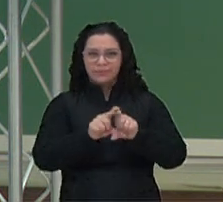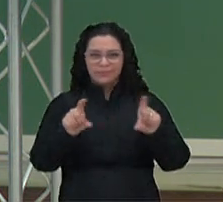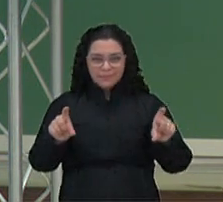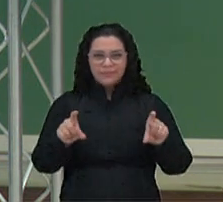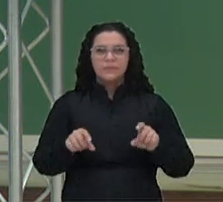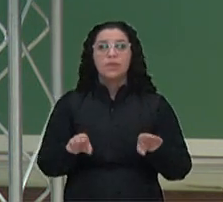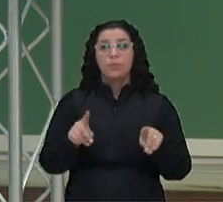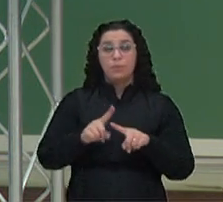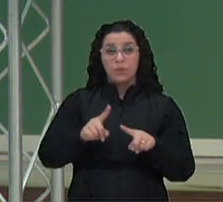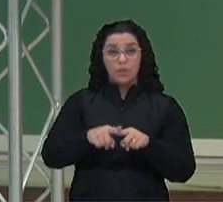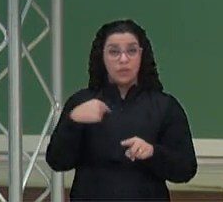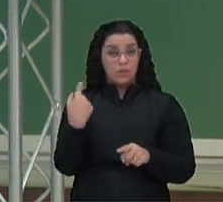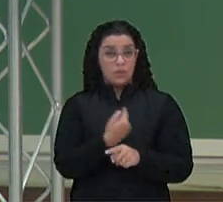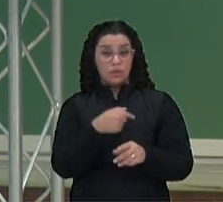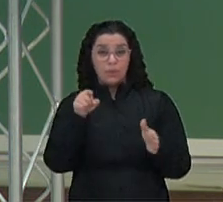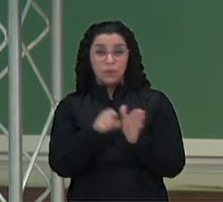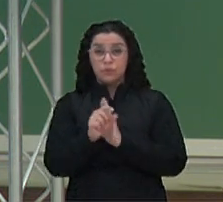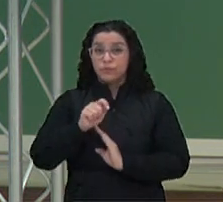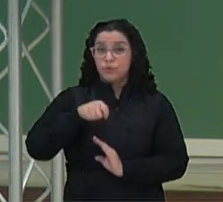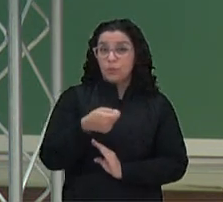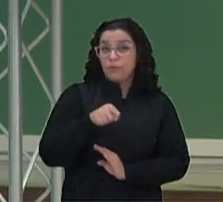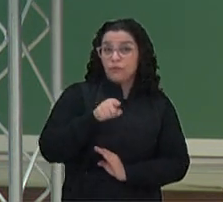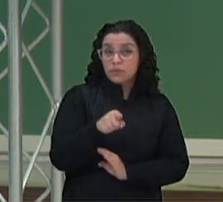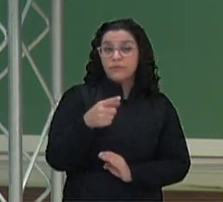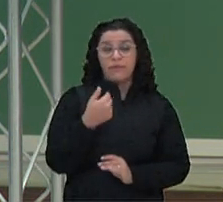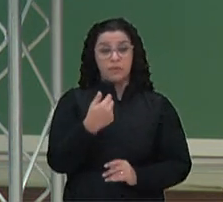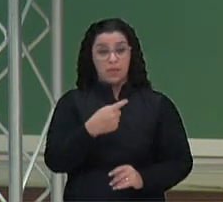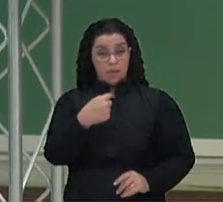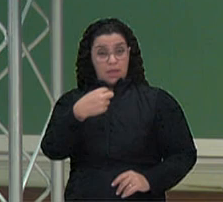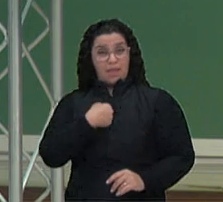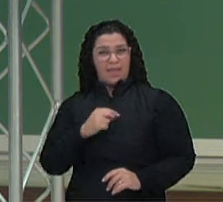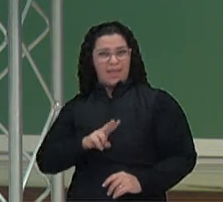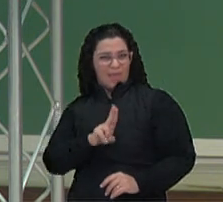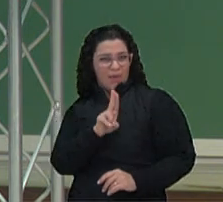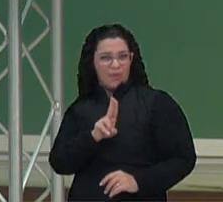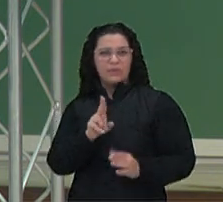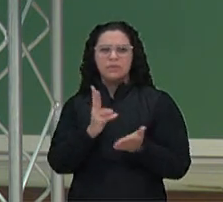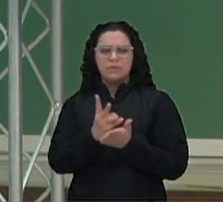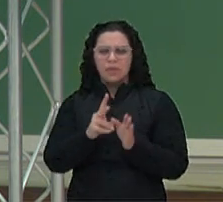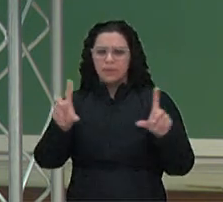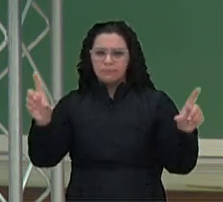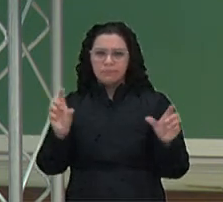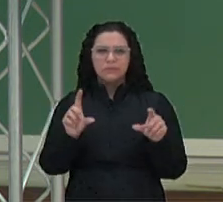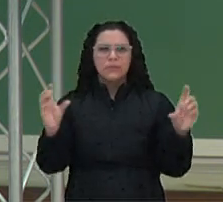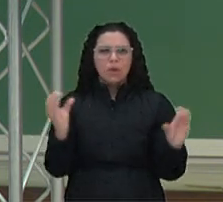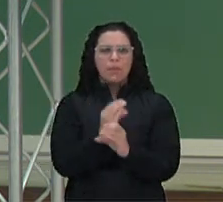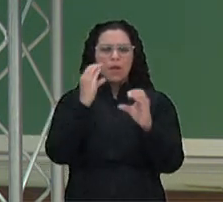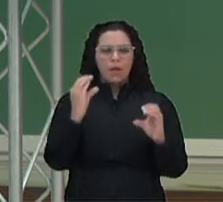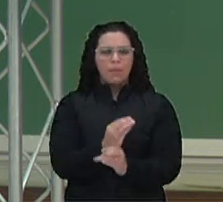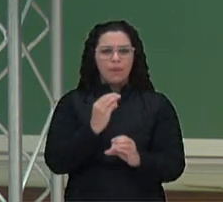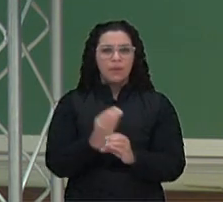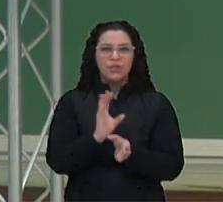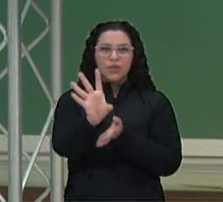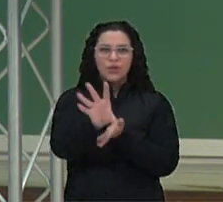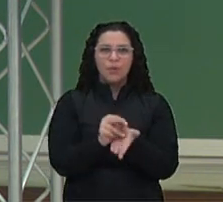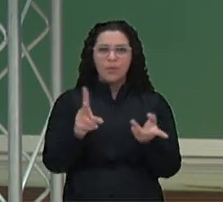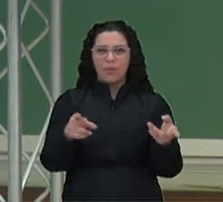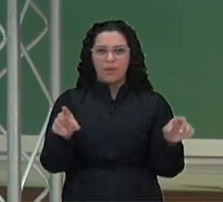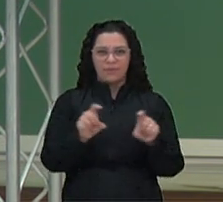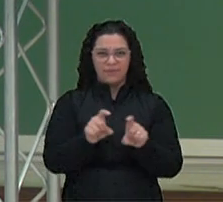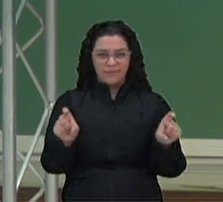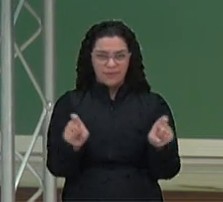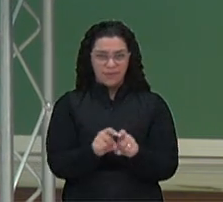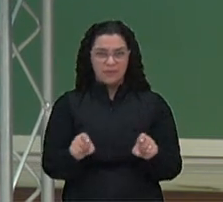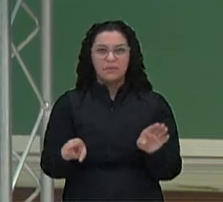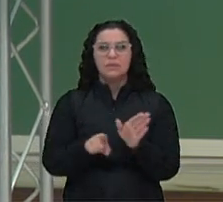né? Porque se eu pergunto sobre você, você responde eu, e repete o resto. Todas elas aqui, ó. Na número 2, eu estou perguntando